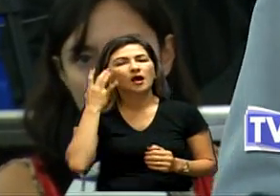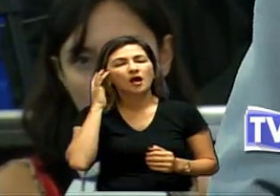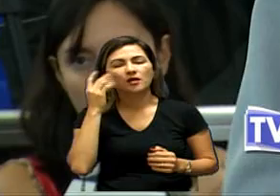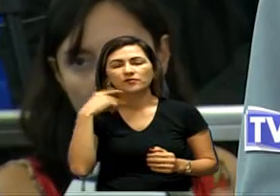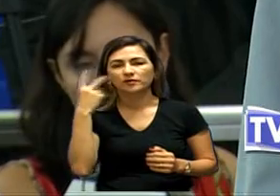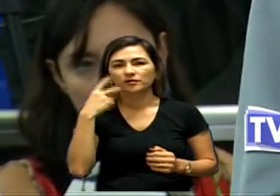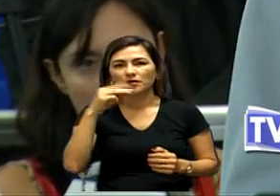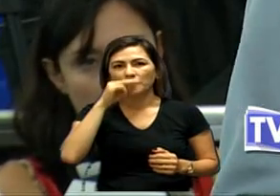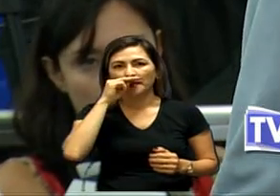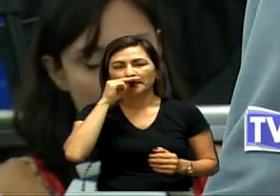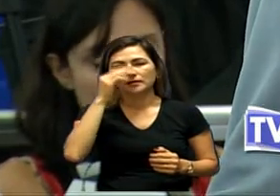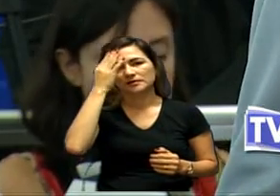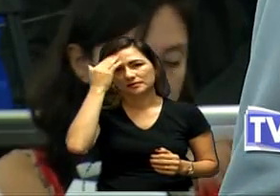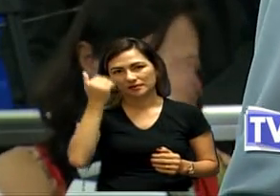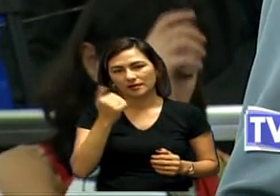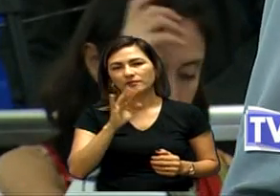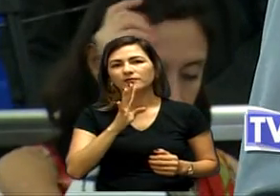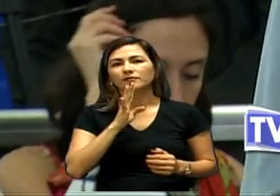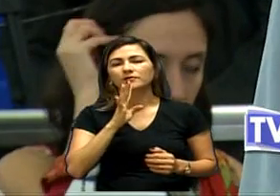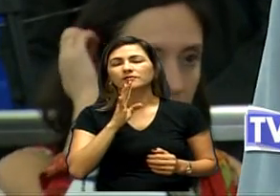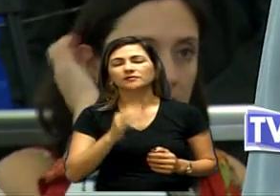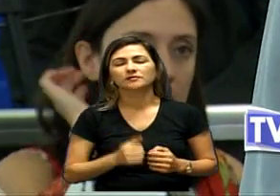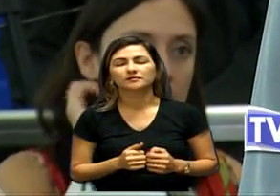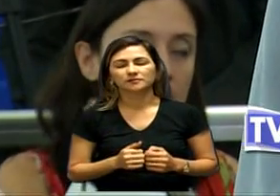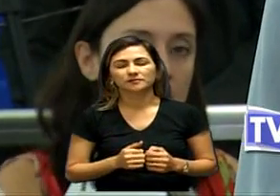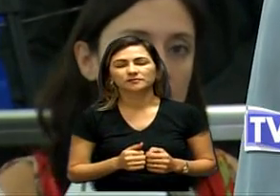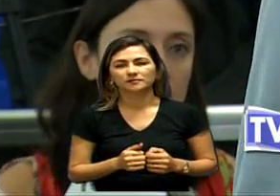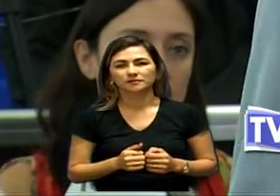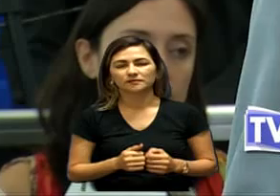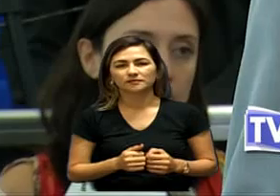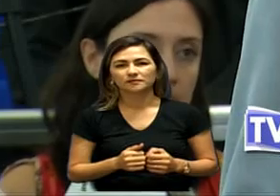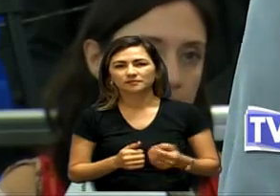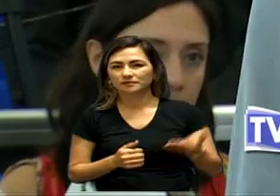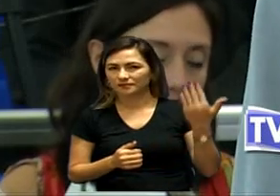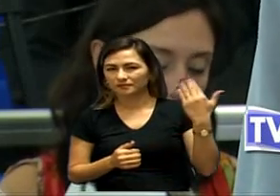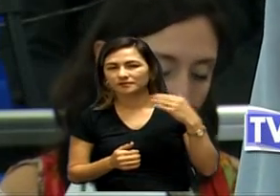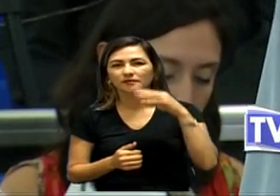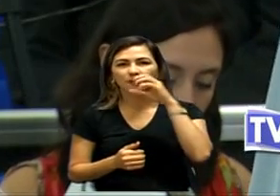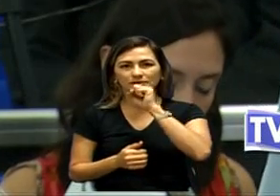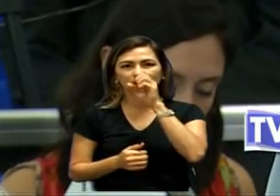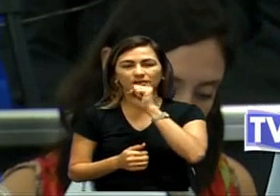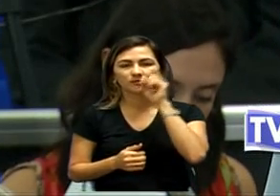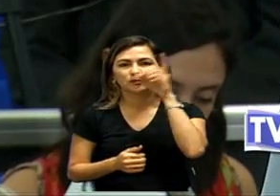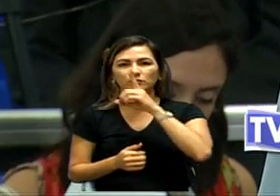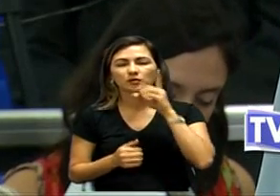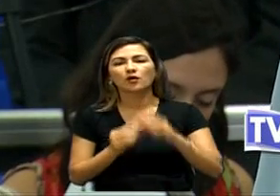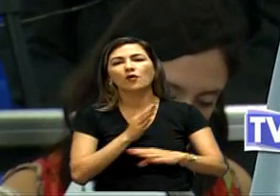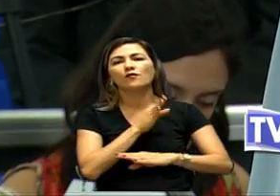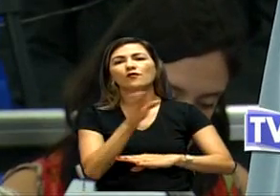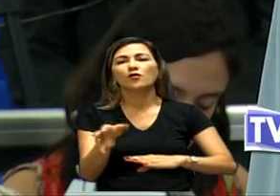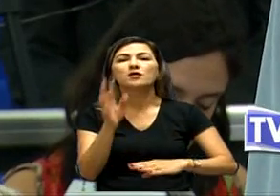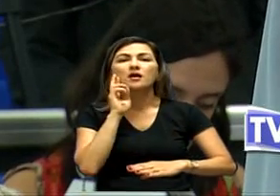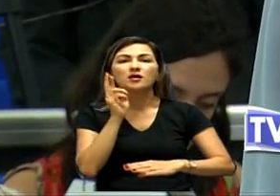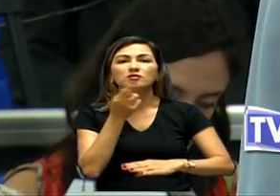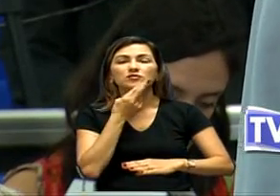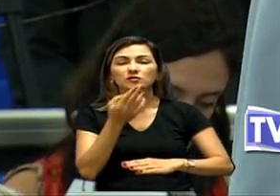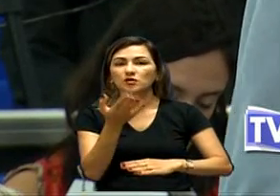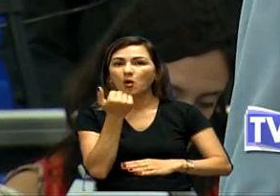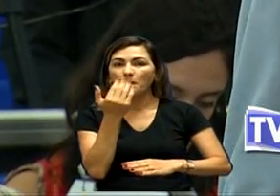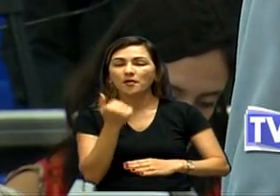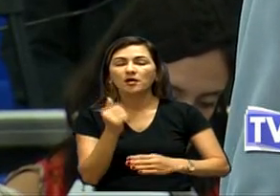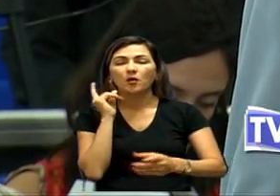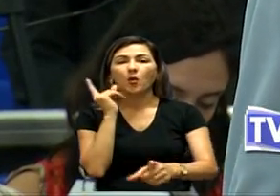conhecedor. Esse final de semana eu fui almoçar nos nossos restaurantes da cidade e encontrei o senhor